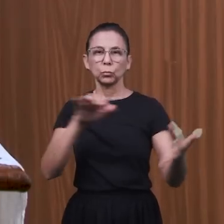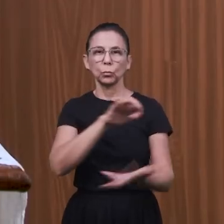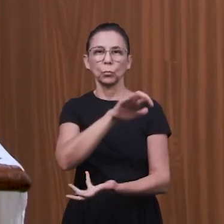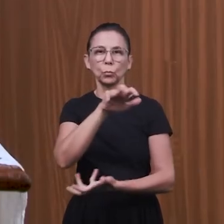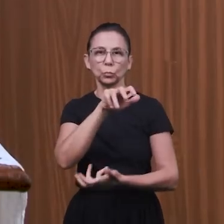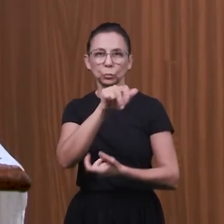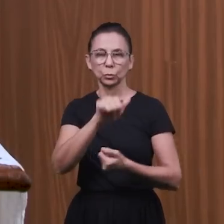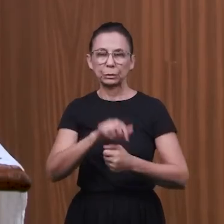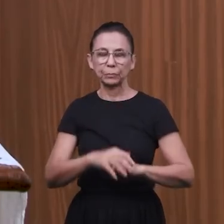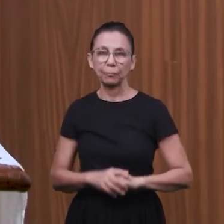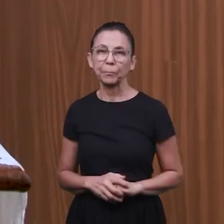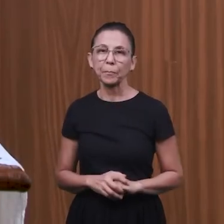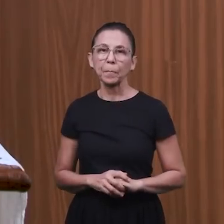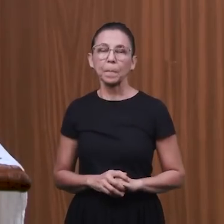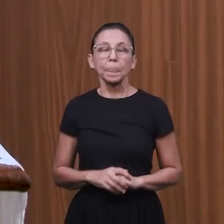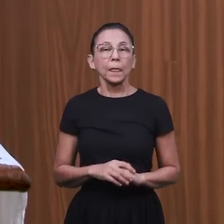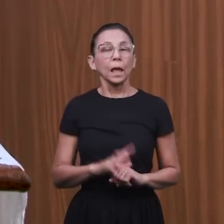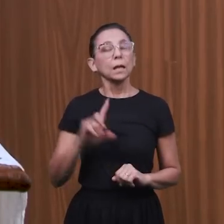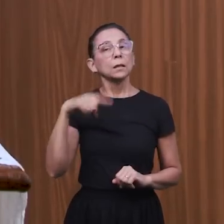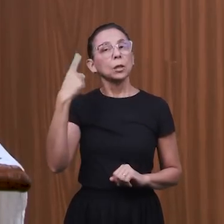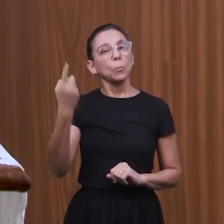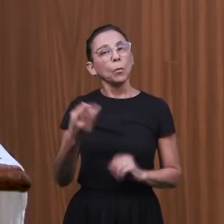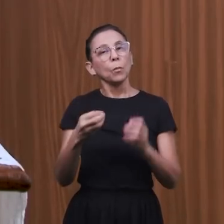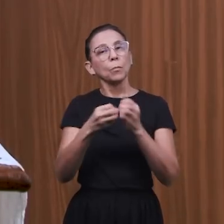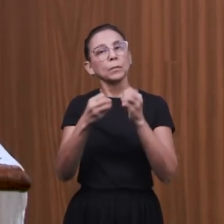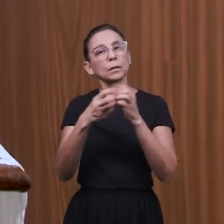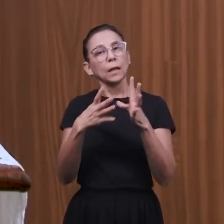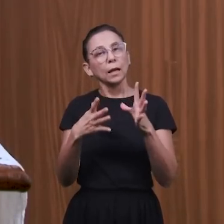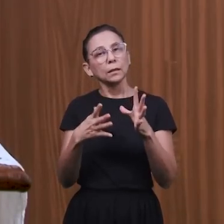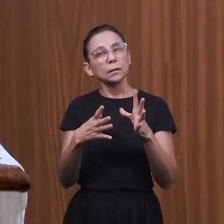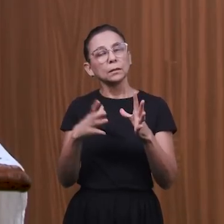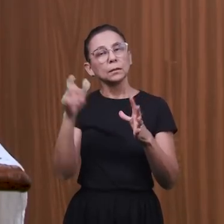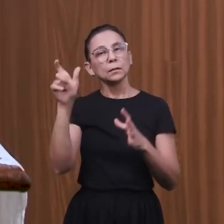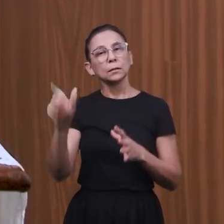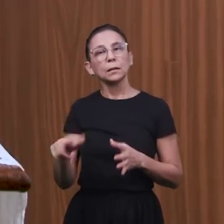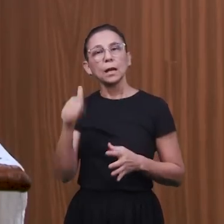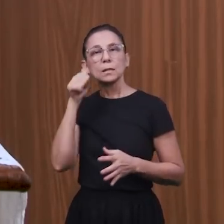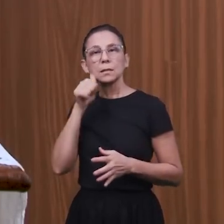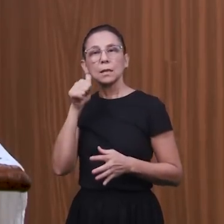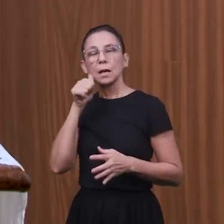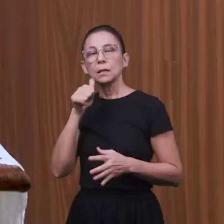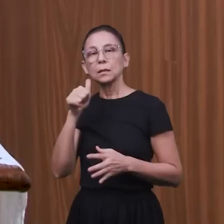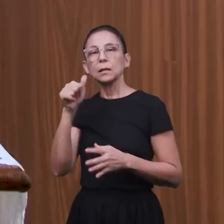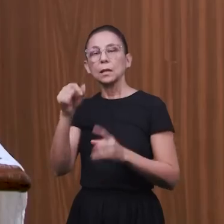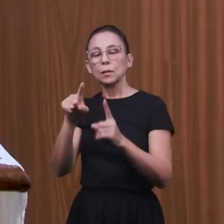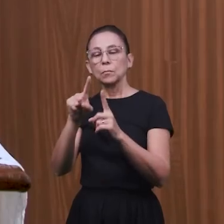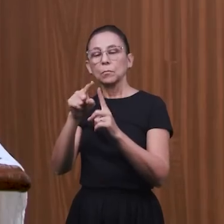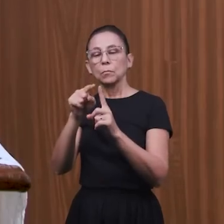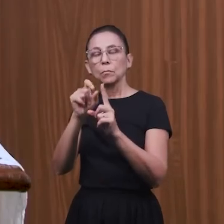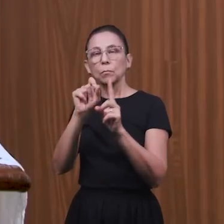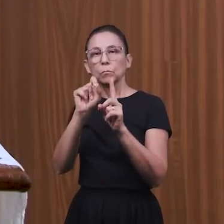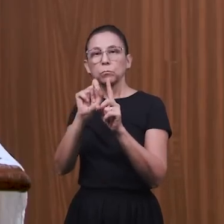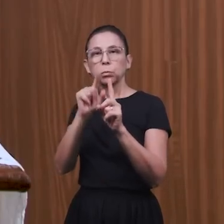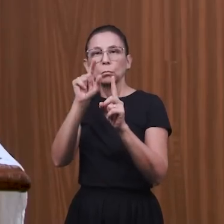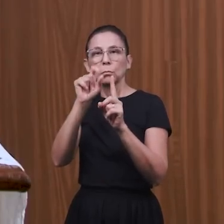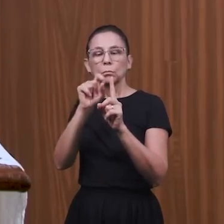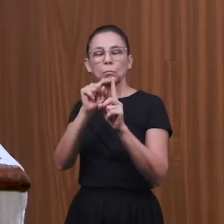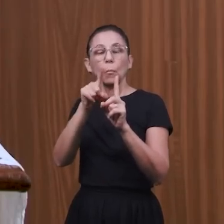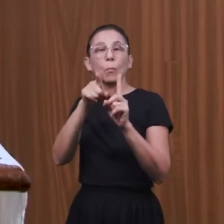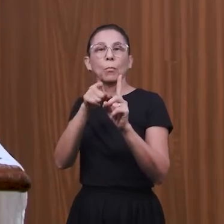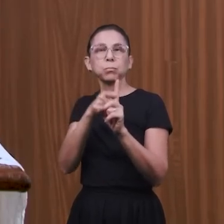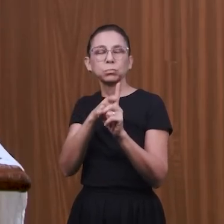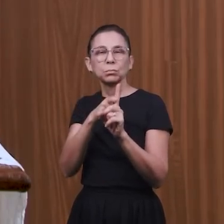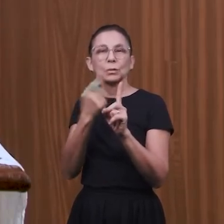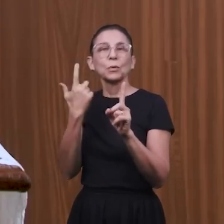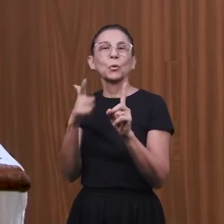teu filho único a mim. Não se tinha essa prática. Na verdade, era o cordeiro, não era a ovelha